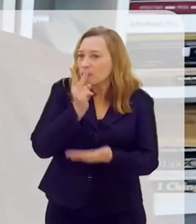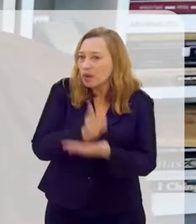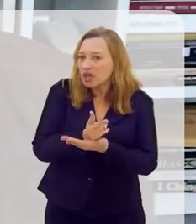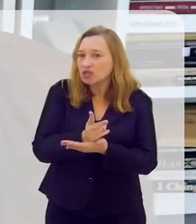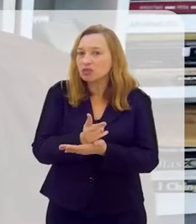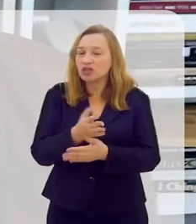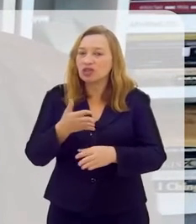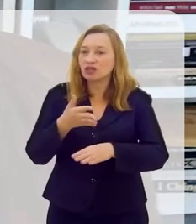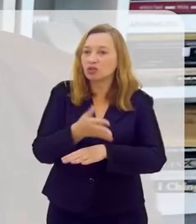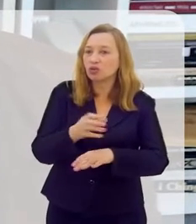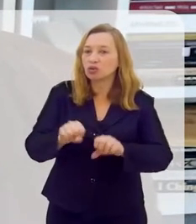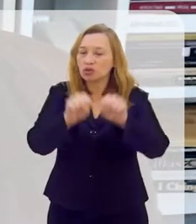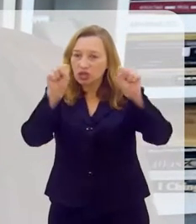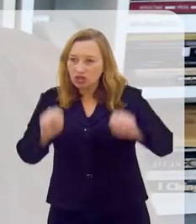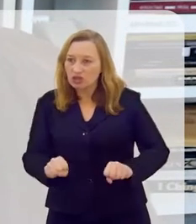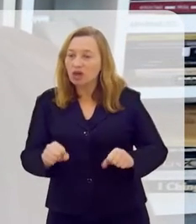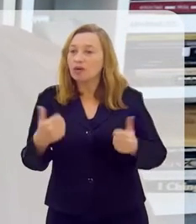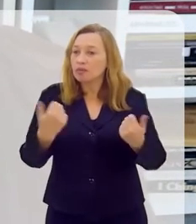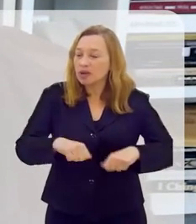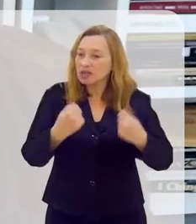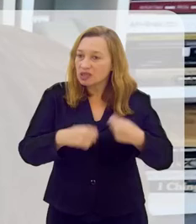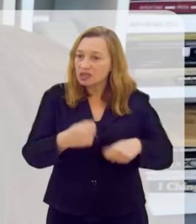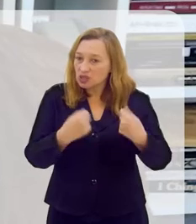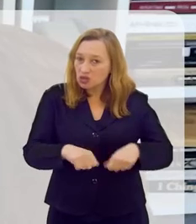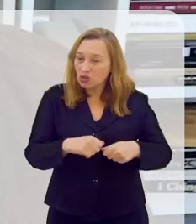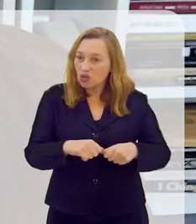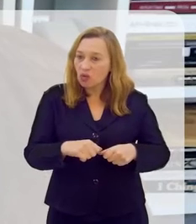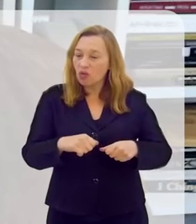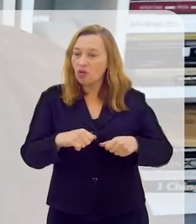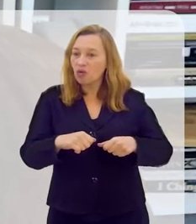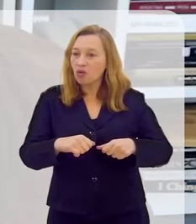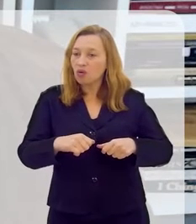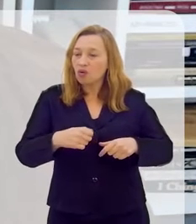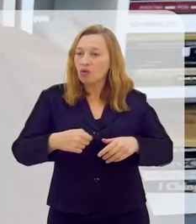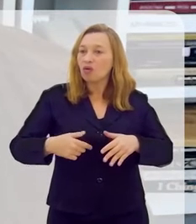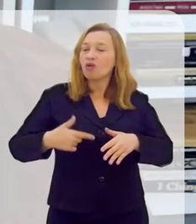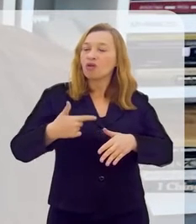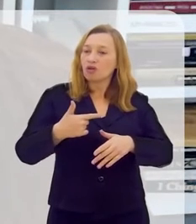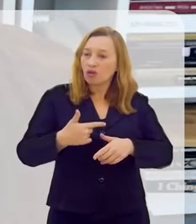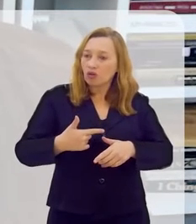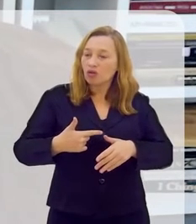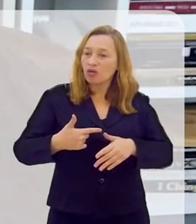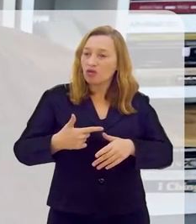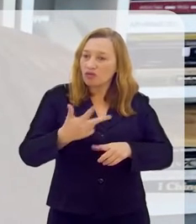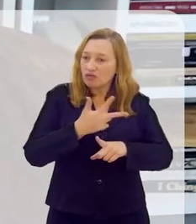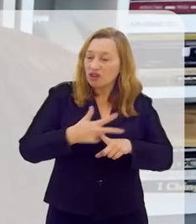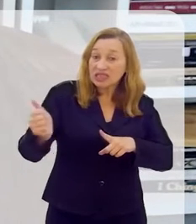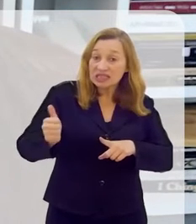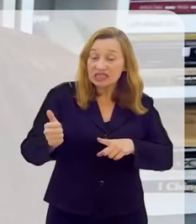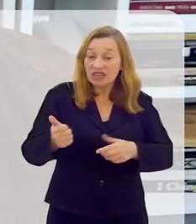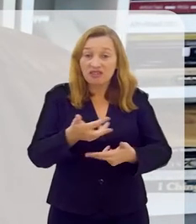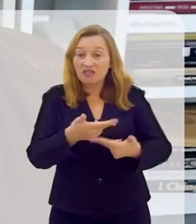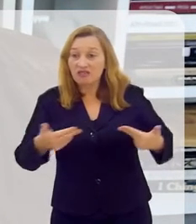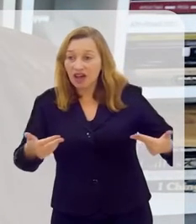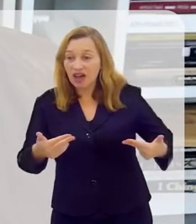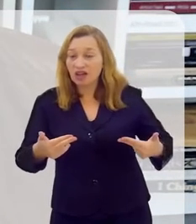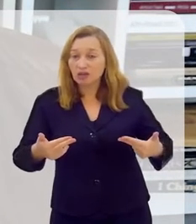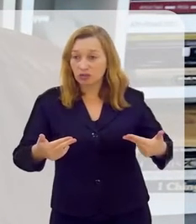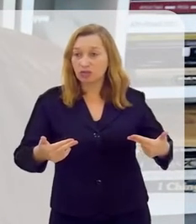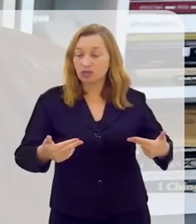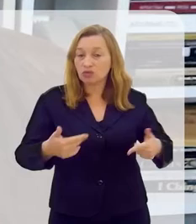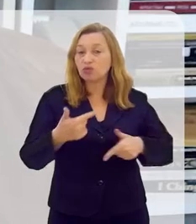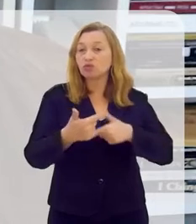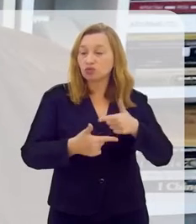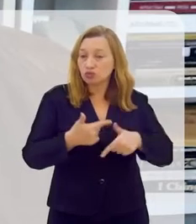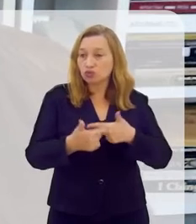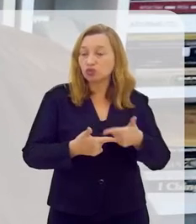entrou por esse sistema teve que enfrentar obstáculos enormes, né? E o próprio fato ali significa que se